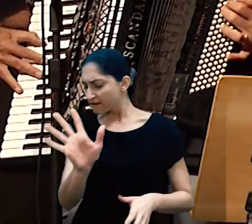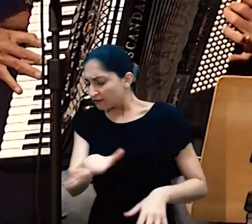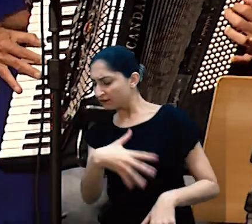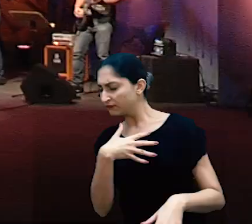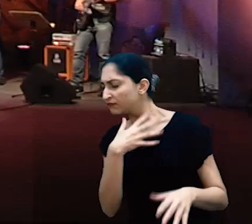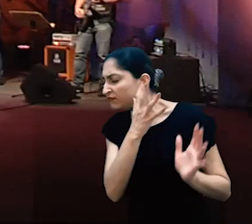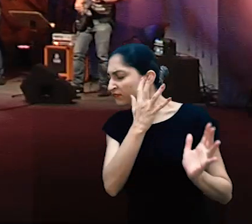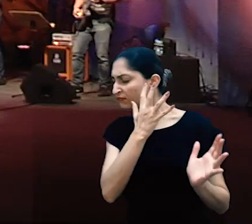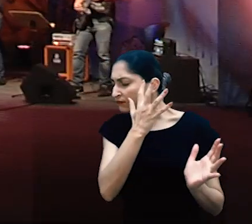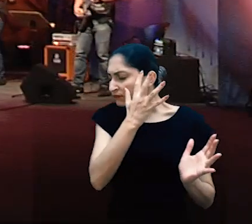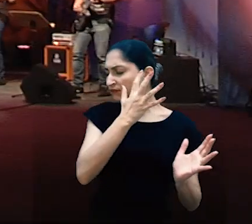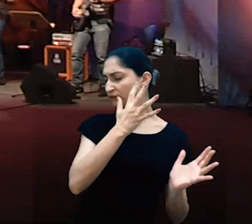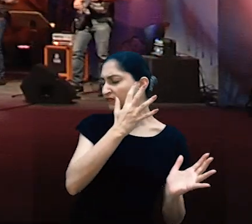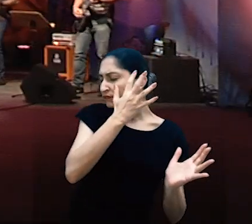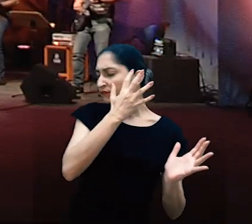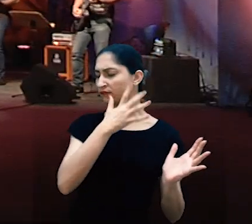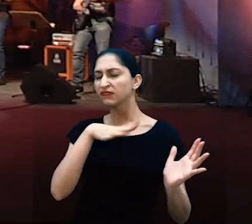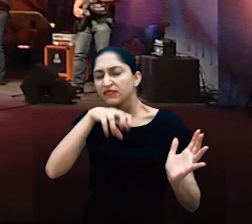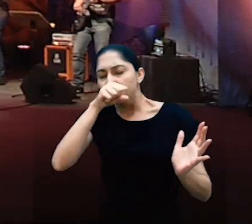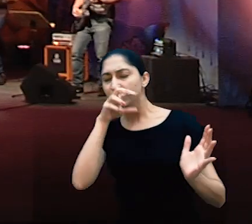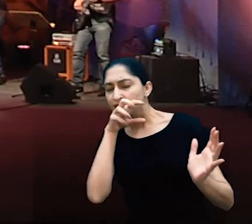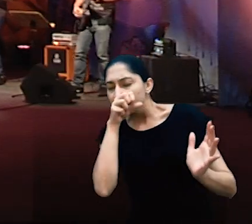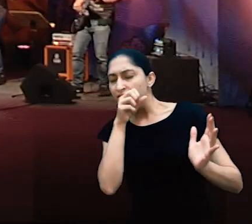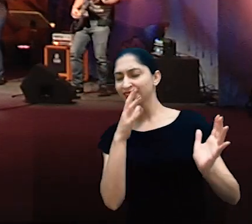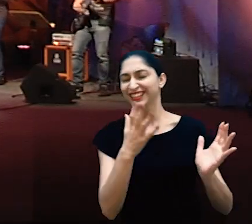gente chamegar.